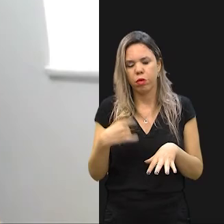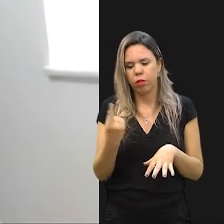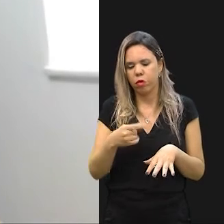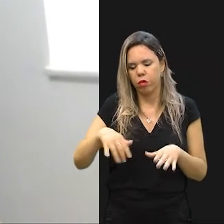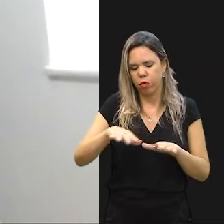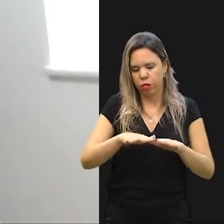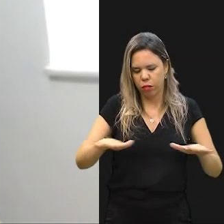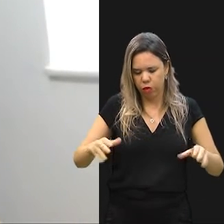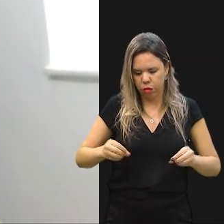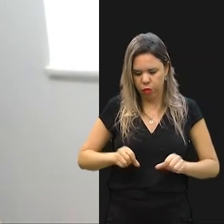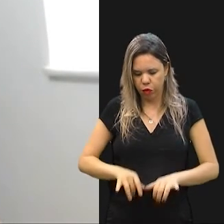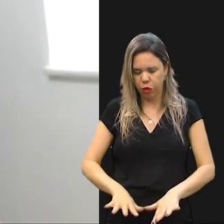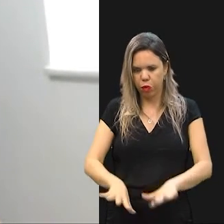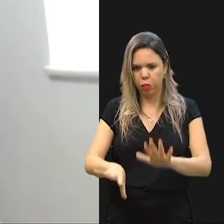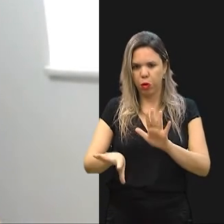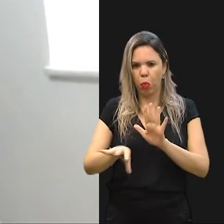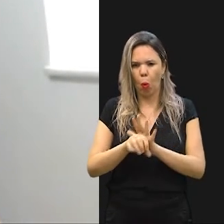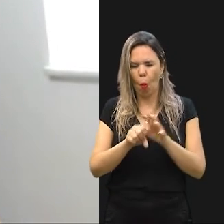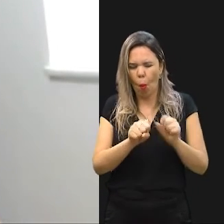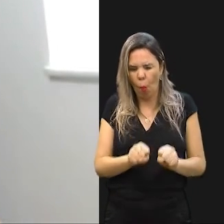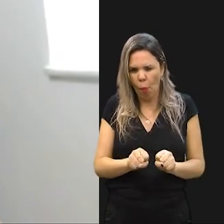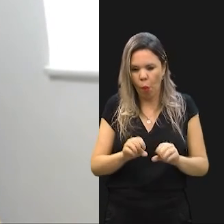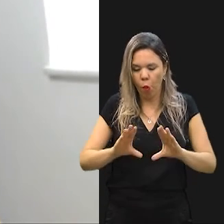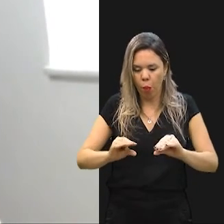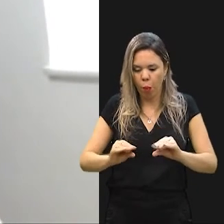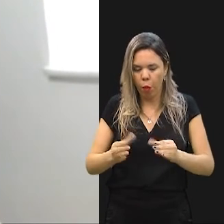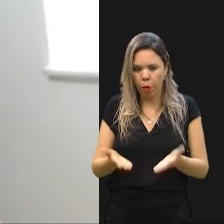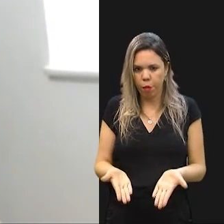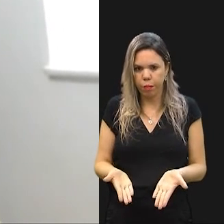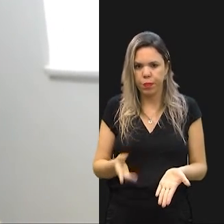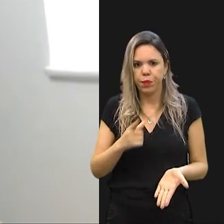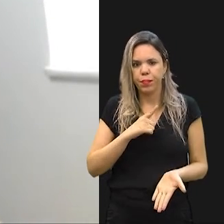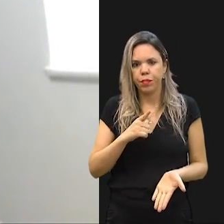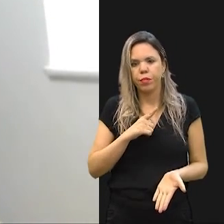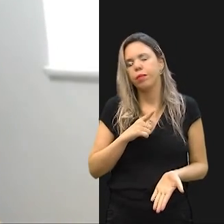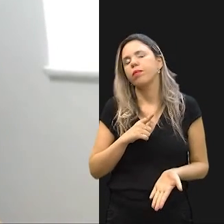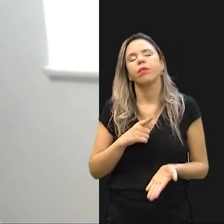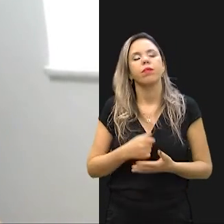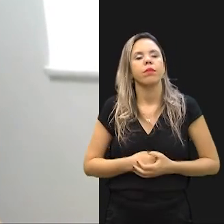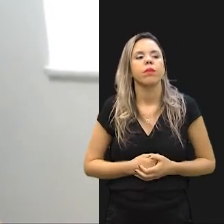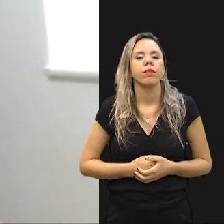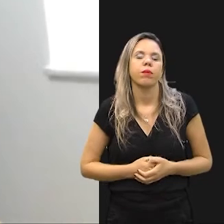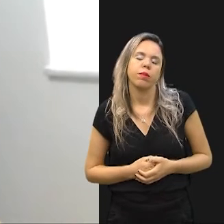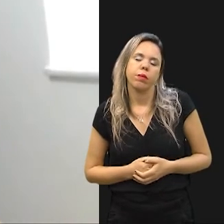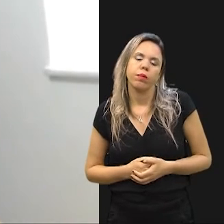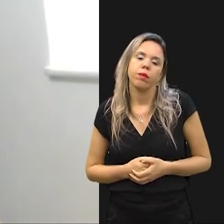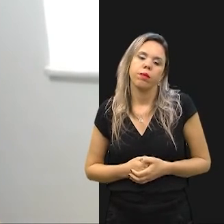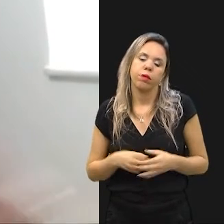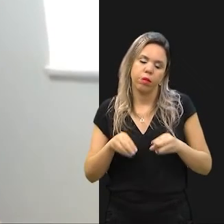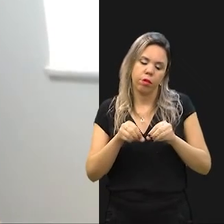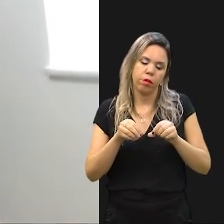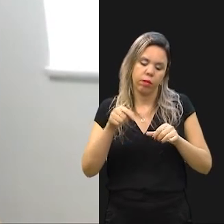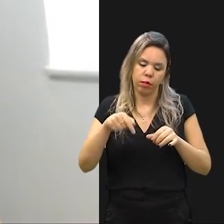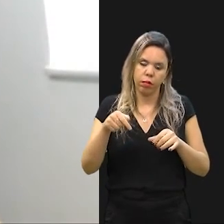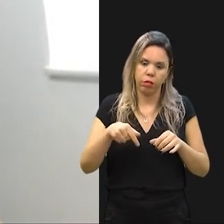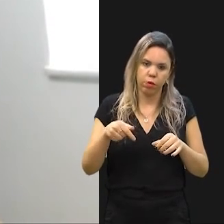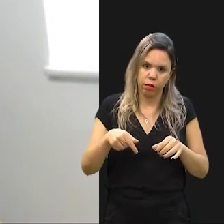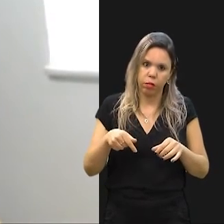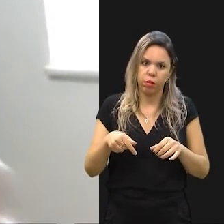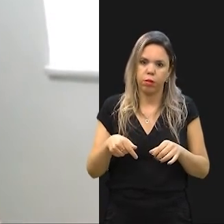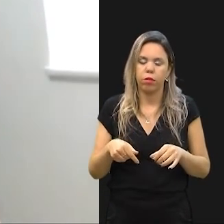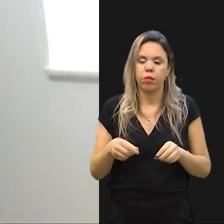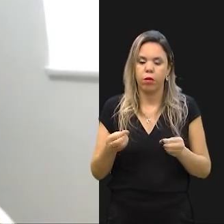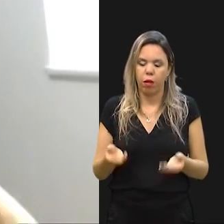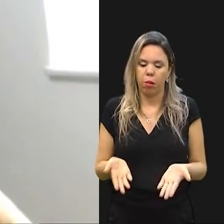de solo seco e afofado, a gente tem essas condições para que essa terra fique em suspensão